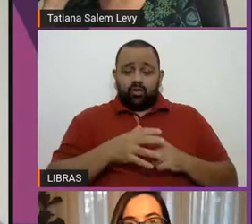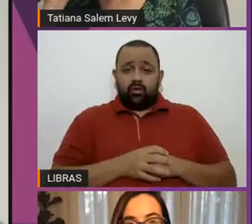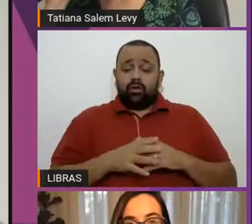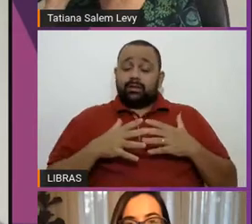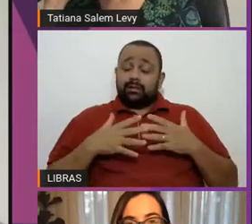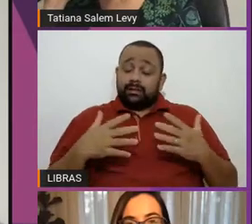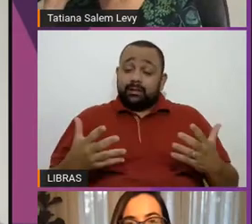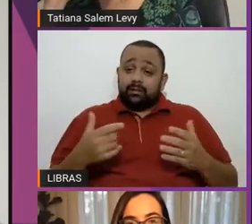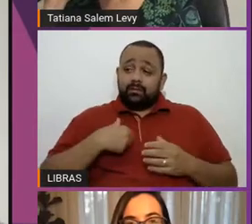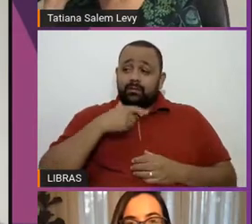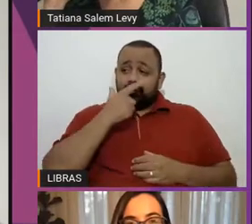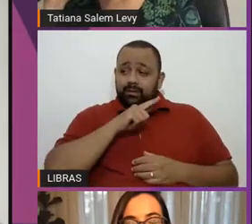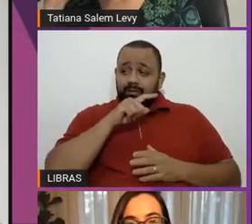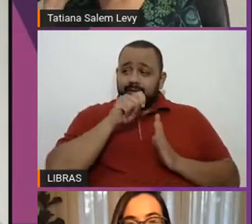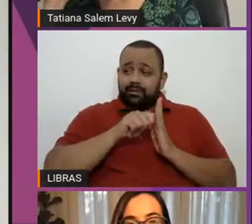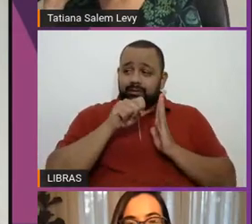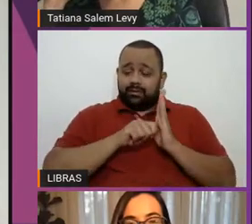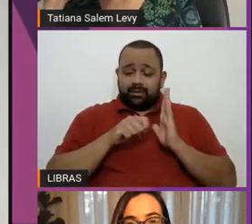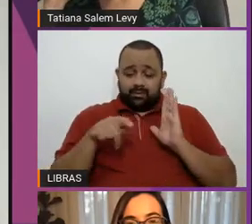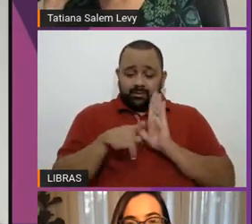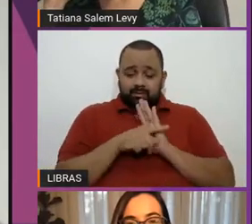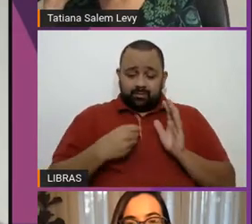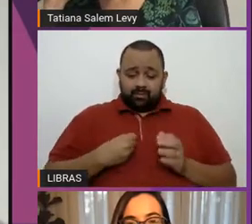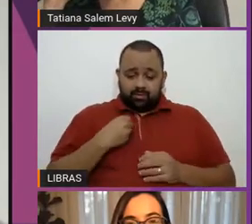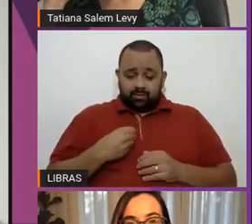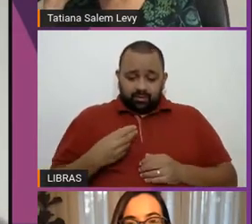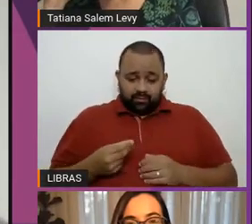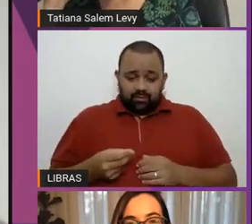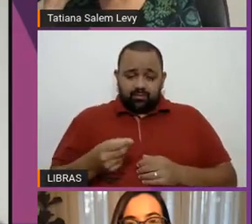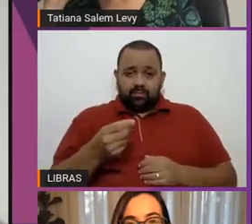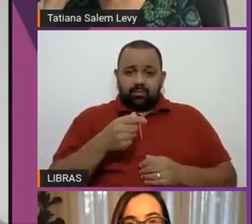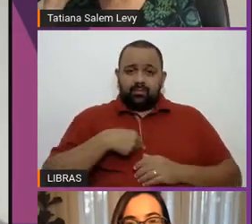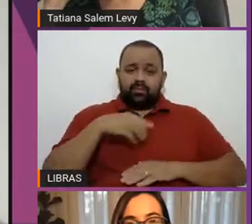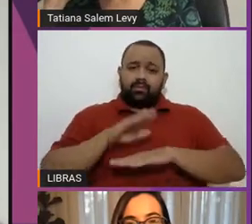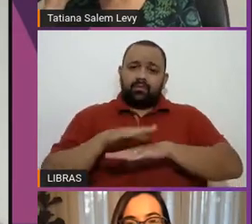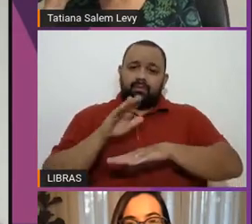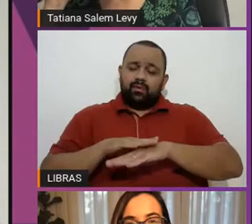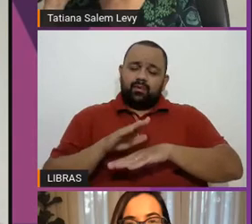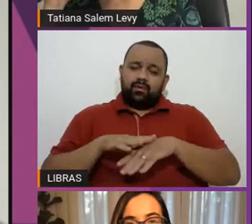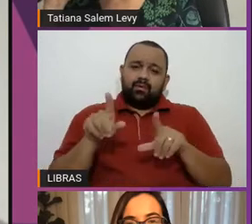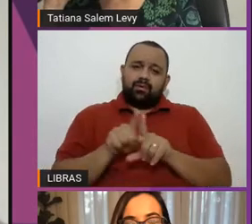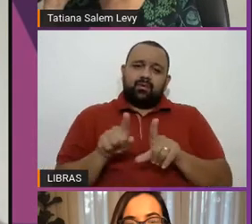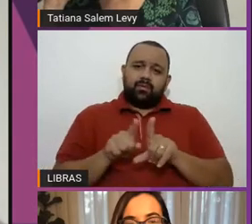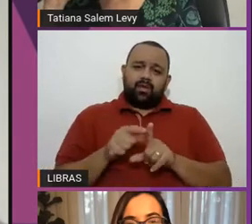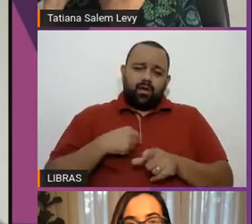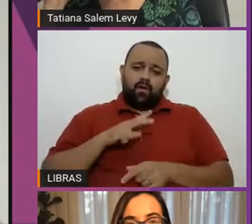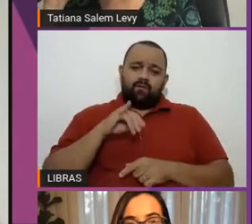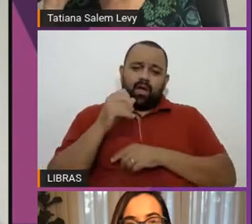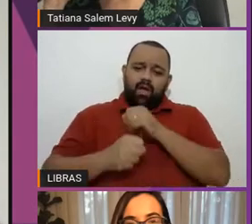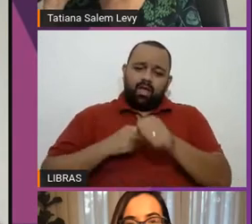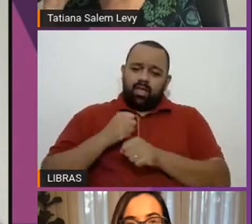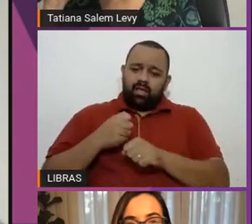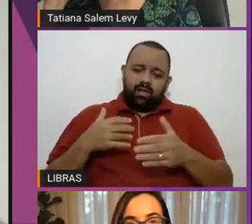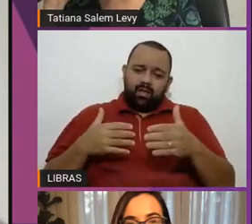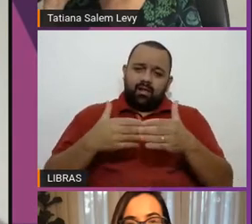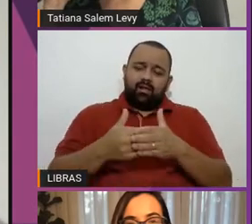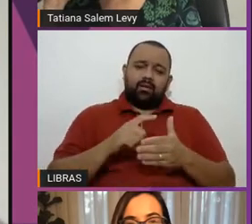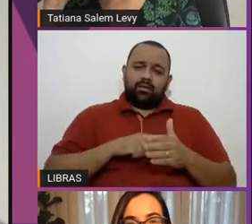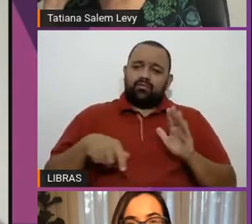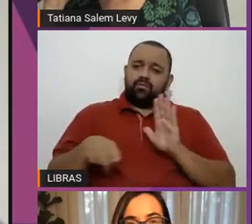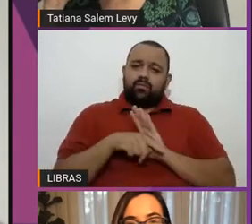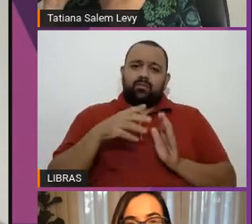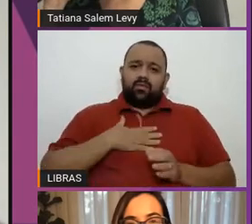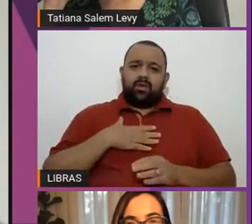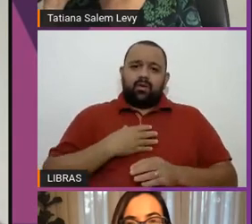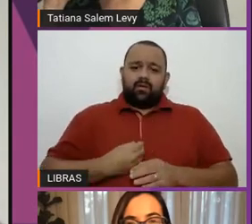consegui escrever um projeto para a vida enfim não digo que fiz eu digo que eu vou fazer nos próximos anos mas uma coisa que eu tenho para a vida